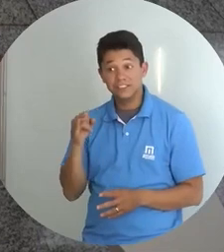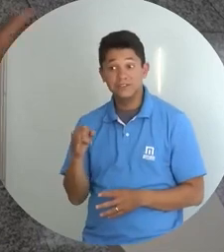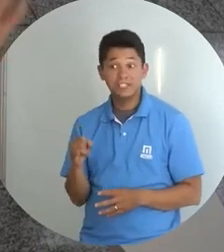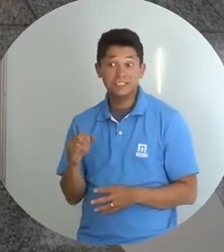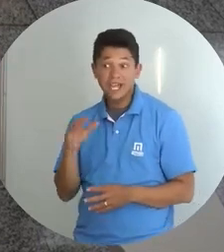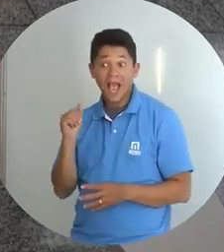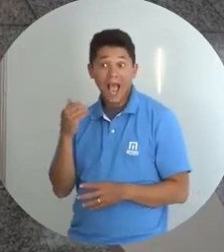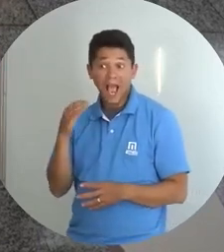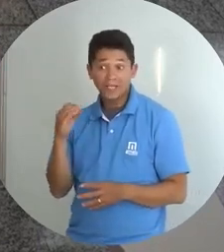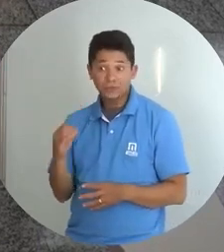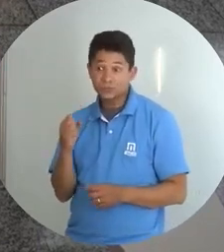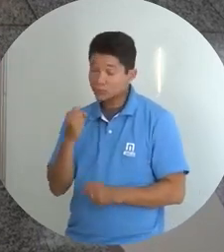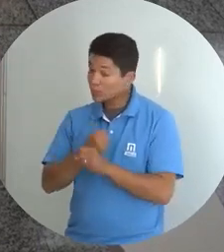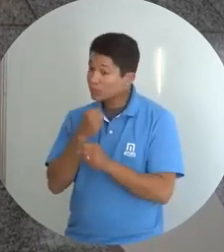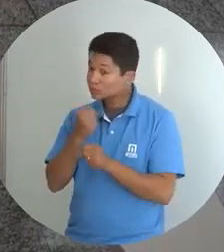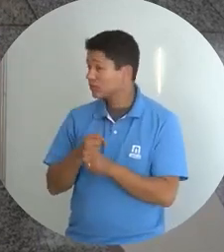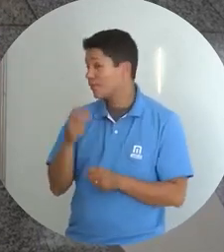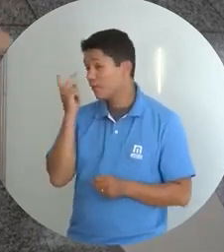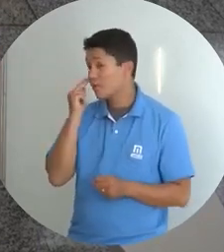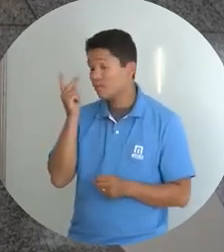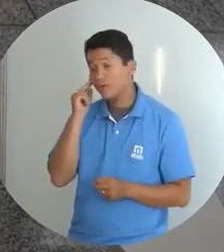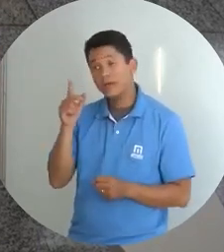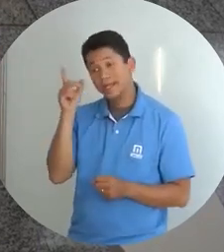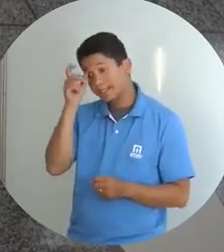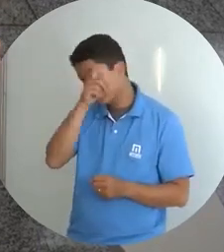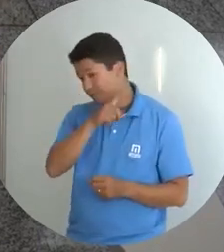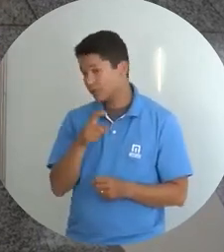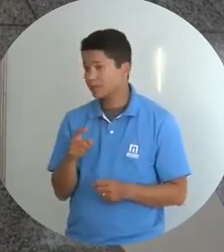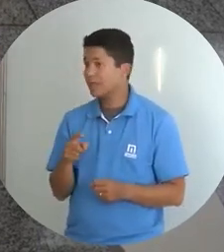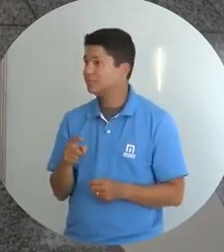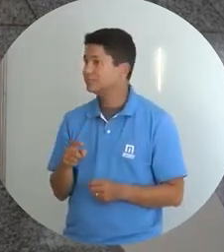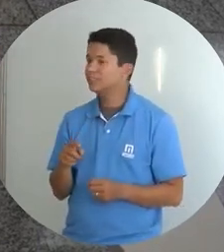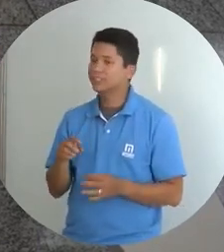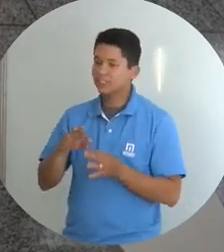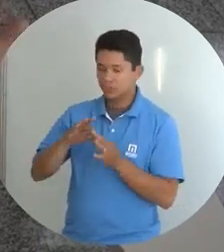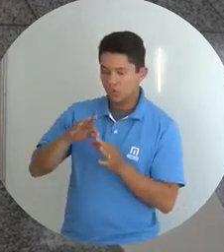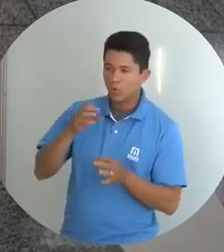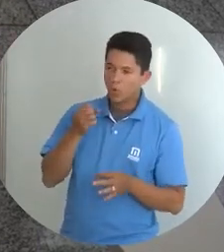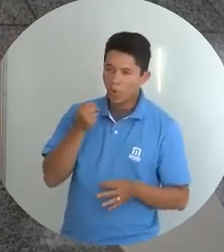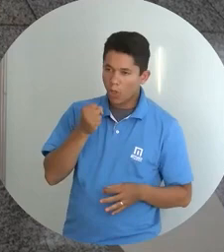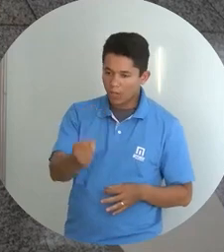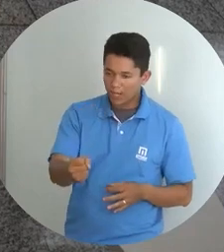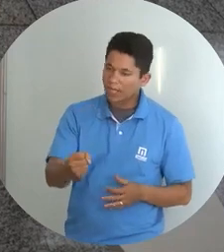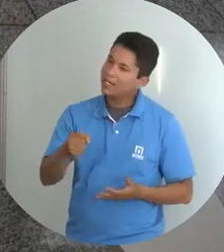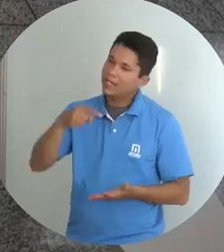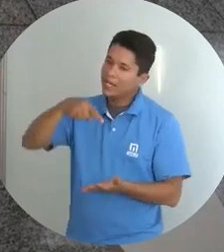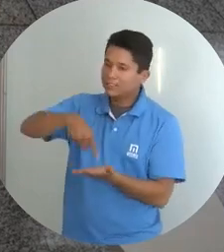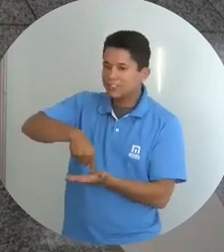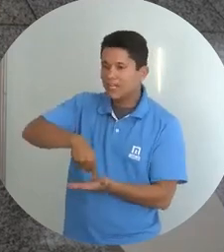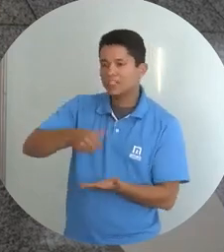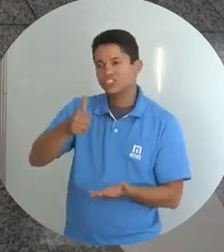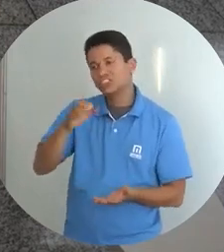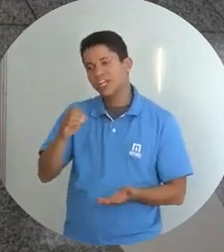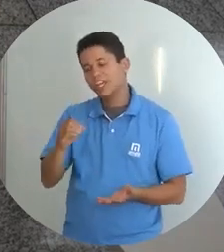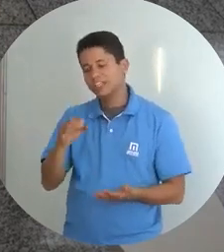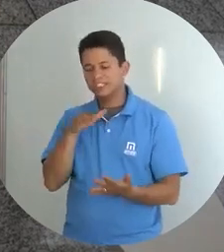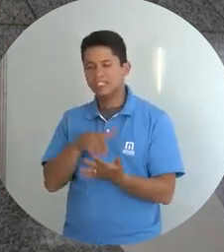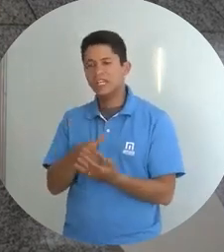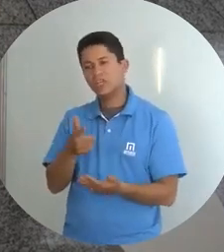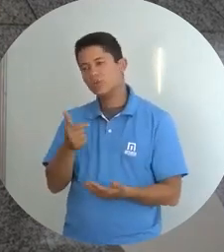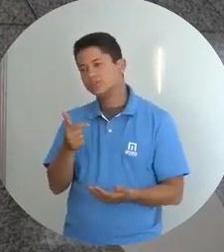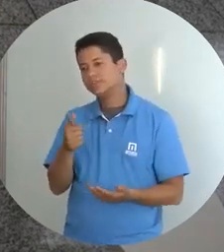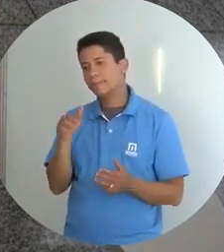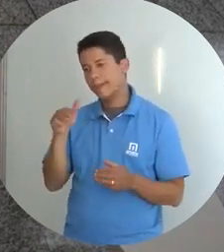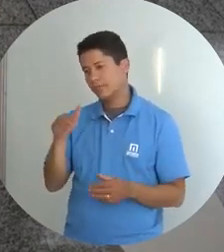muita dificuldade para poder colocar uma estaca lá de 10, 12 metros na posição que ela tem que entrar no furo. Então, Eu vou mostrar